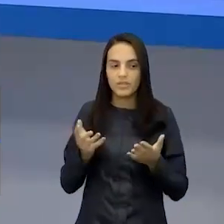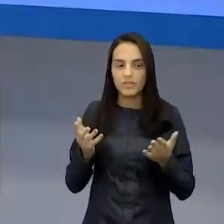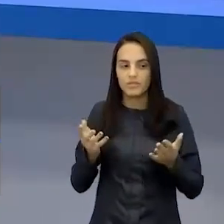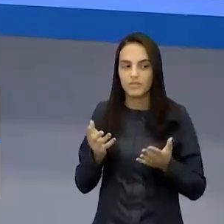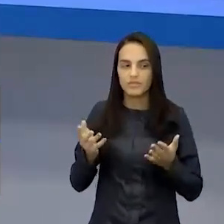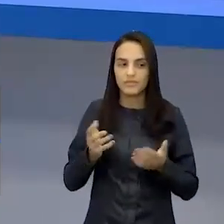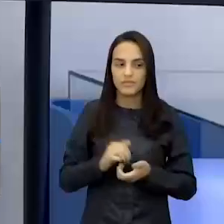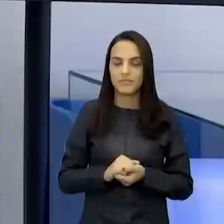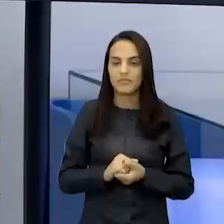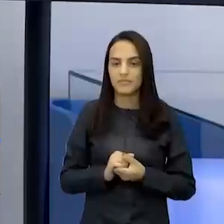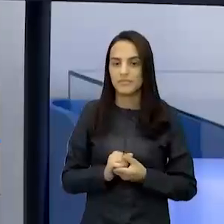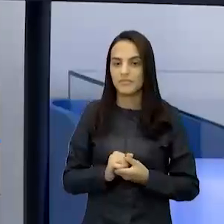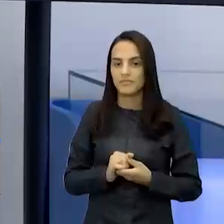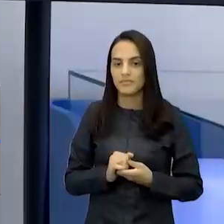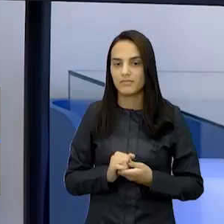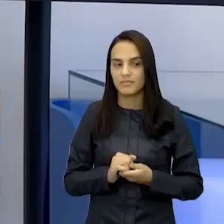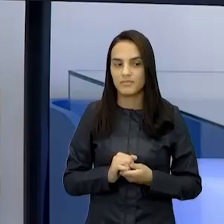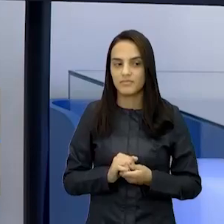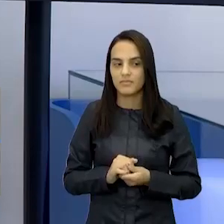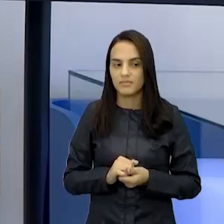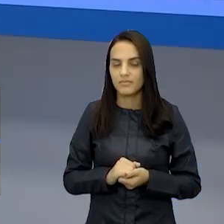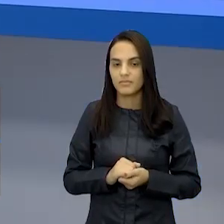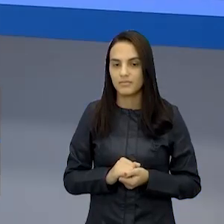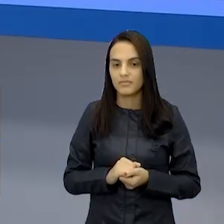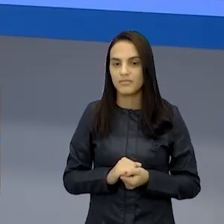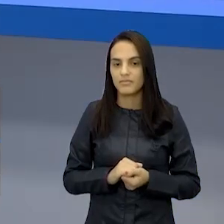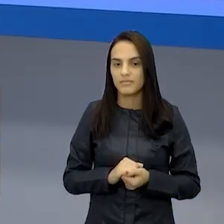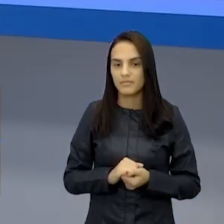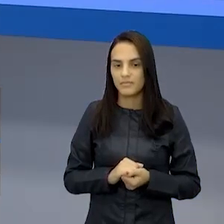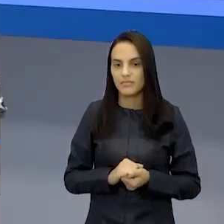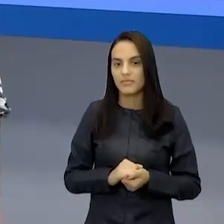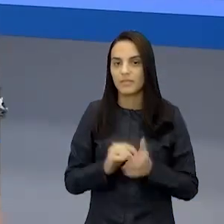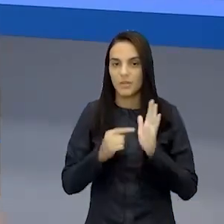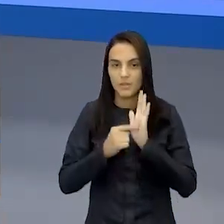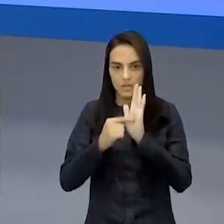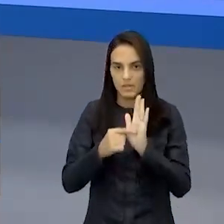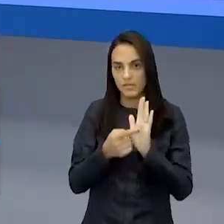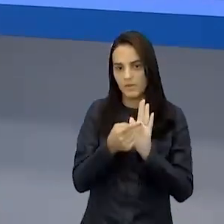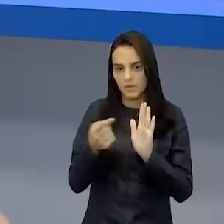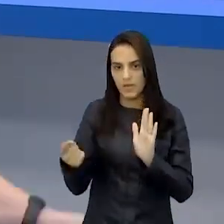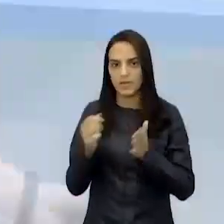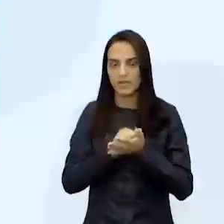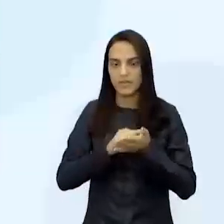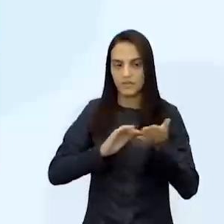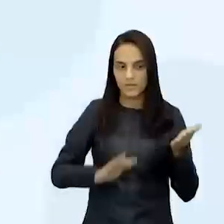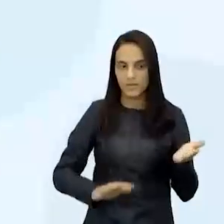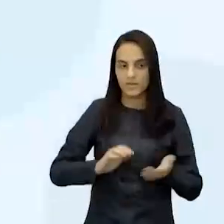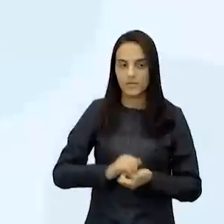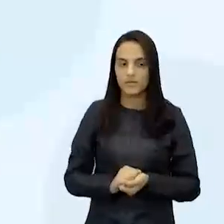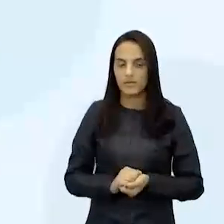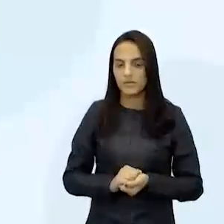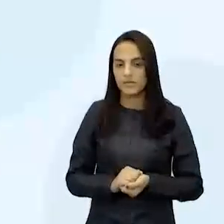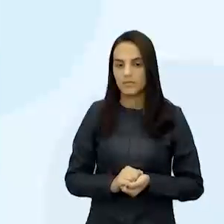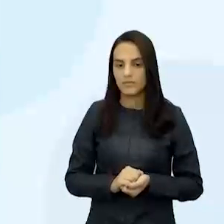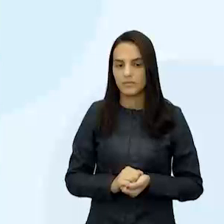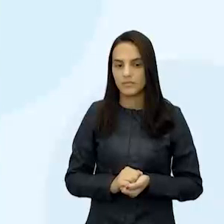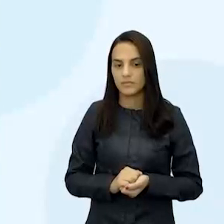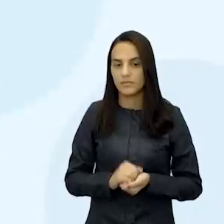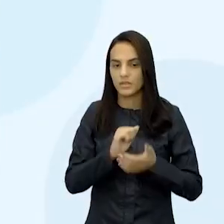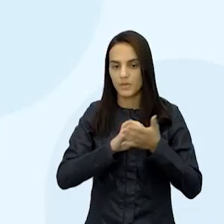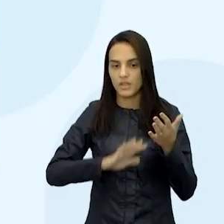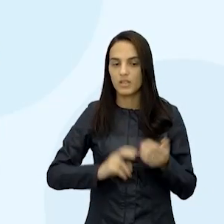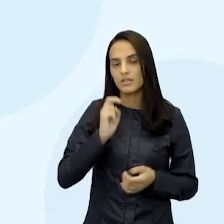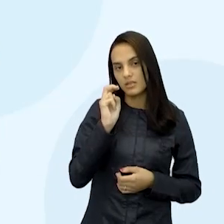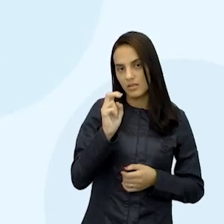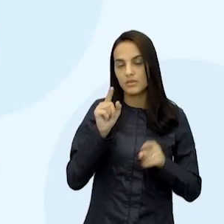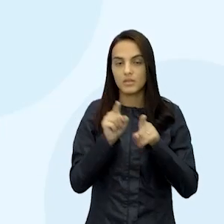na atividade 1. Sim, já vai começar na atividade 1. Então tá mostrando lá pra vocês, ó, a gente tá na atividade integrada 5 ou somente atividade 5 e aí